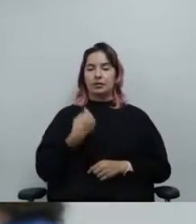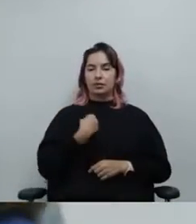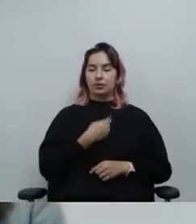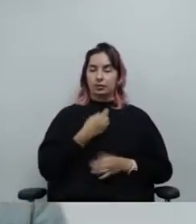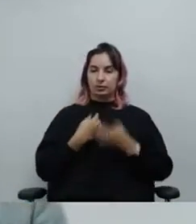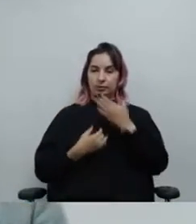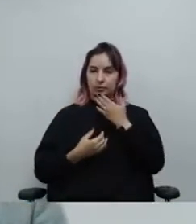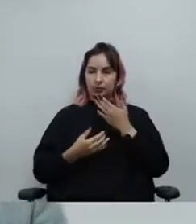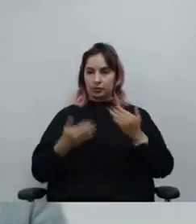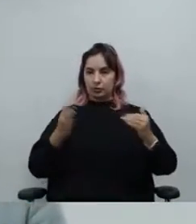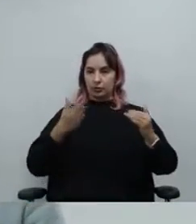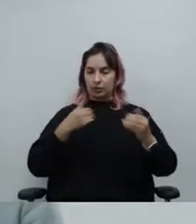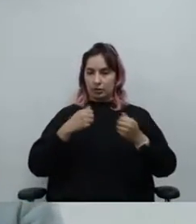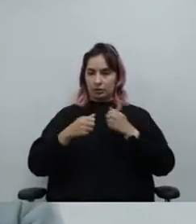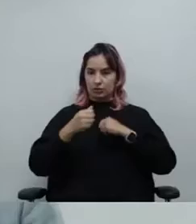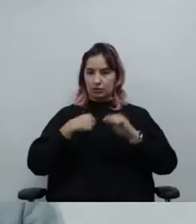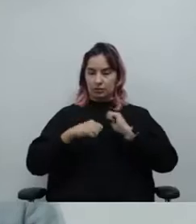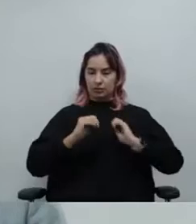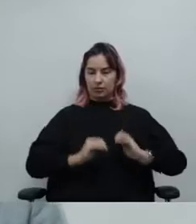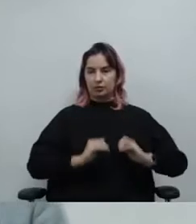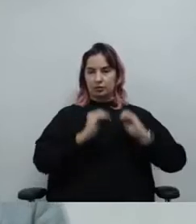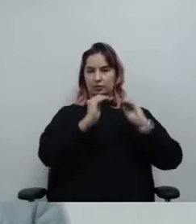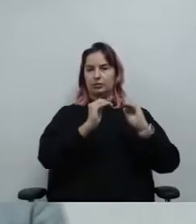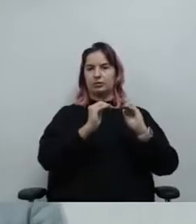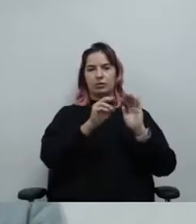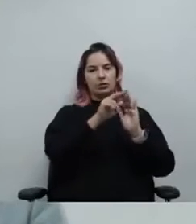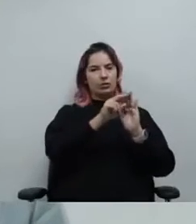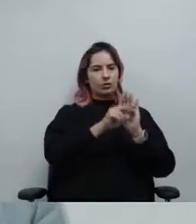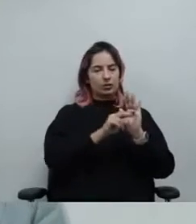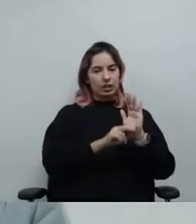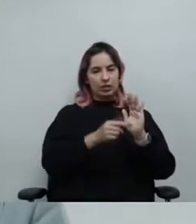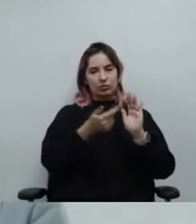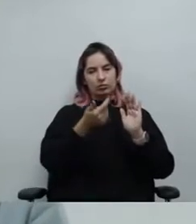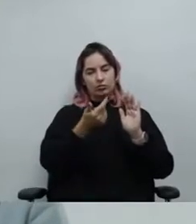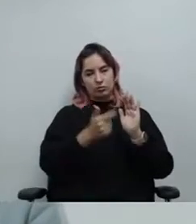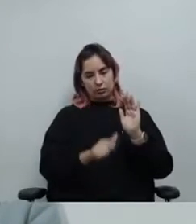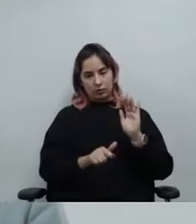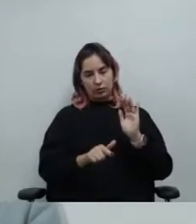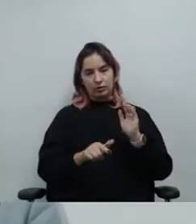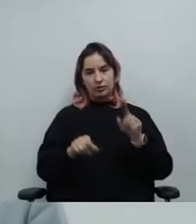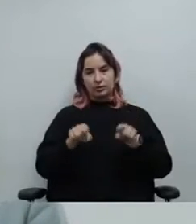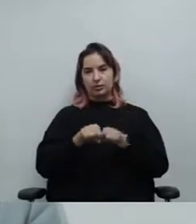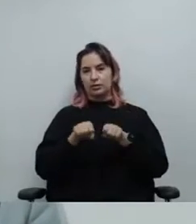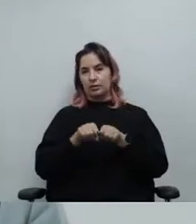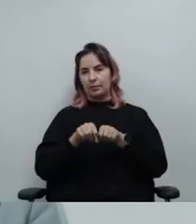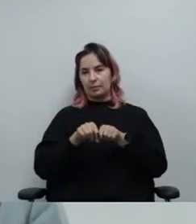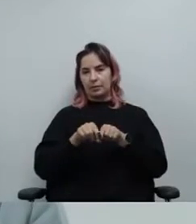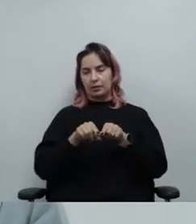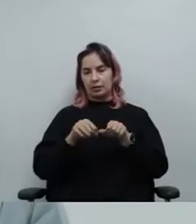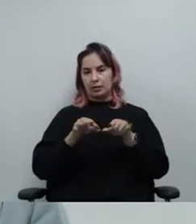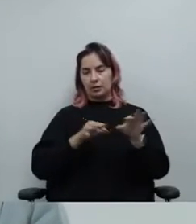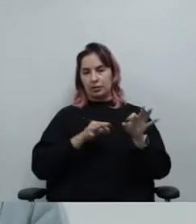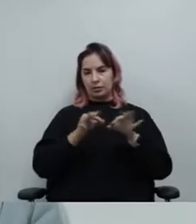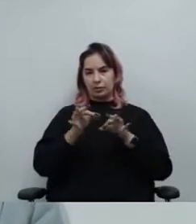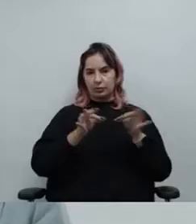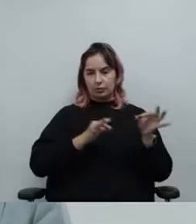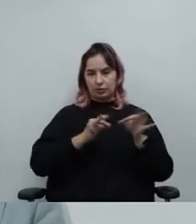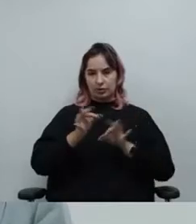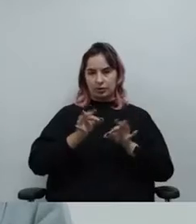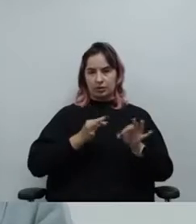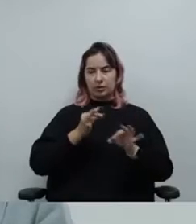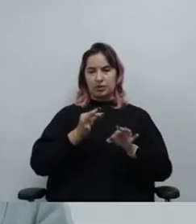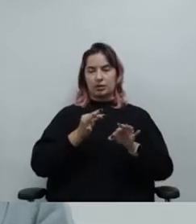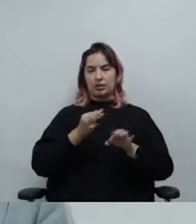à administração superior que redefina esses critérios de escolha e remaneje um percentual das vagas de oficiais e